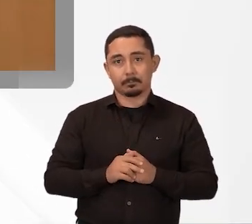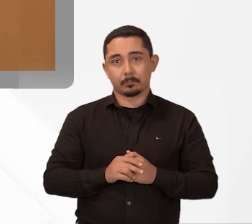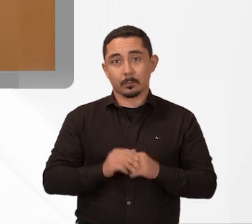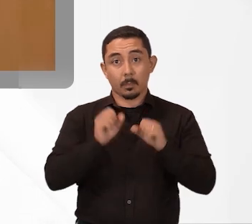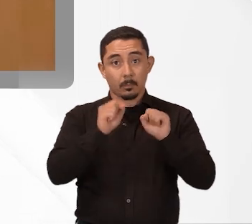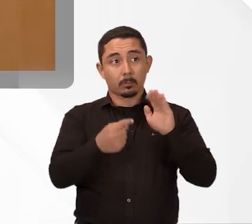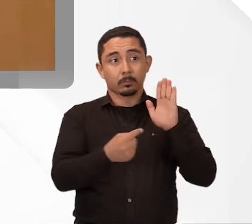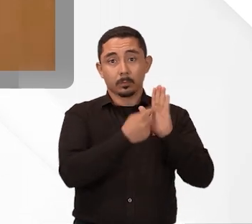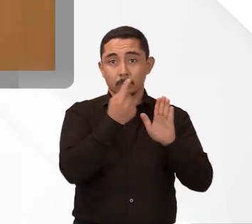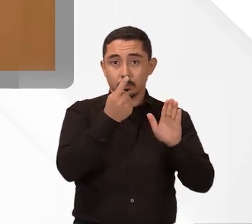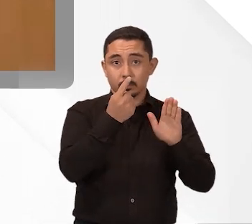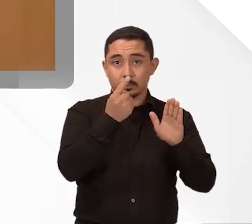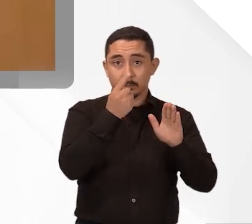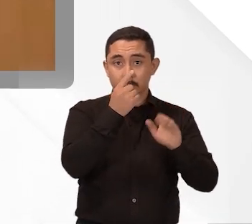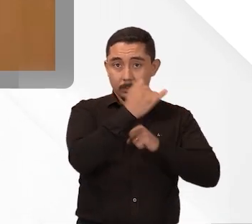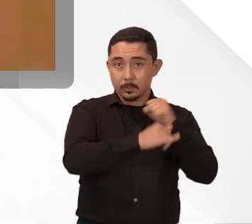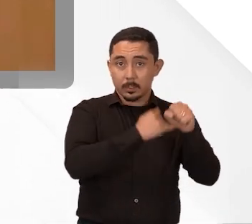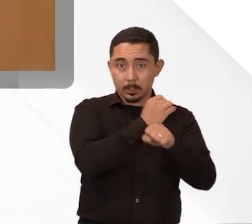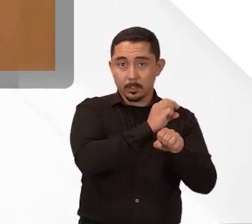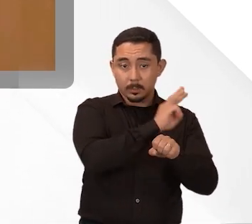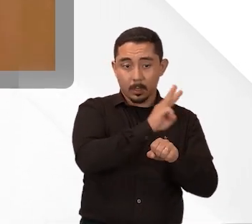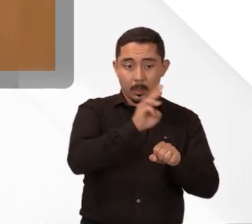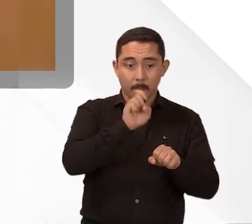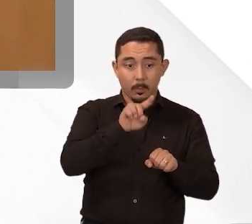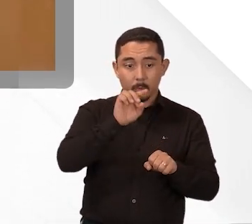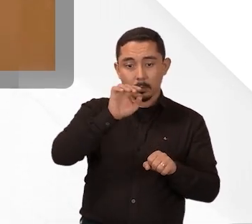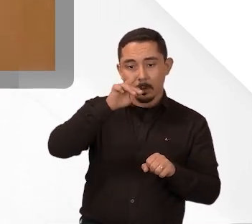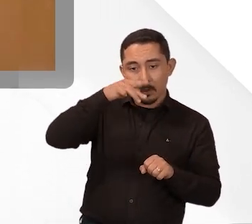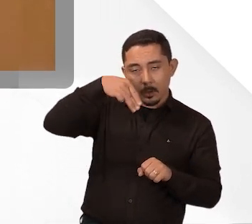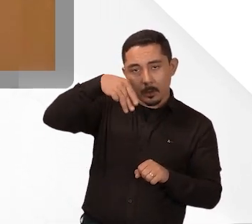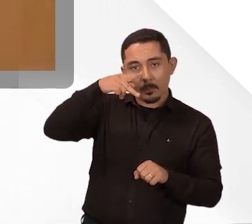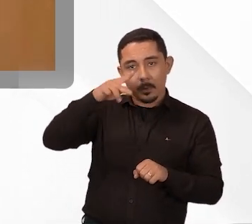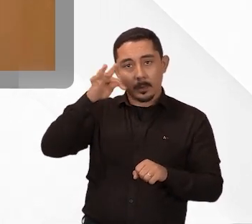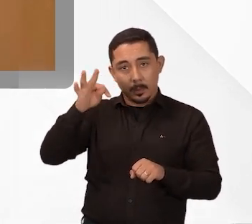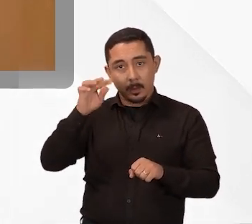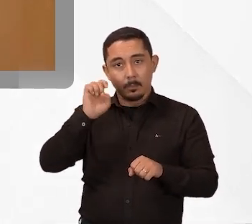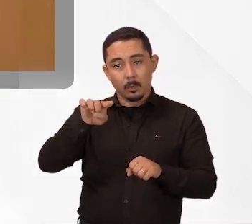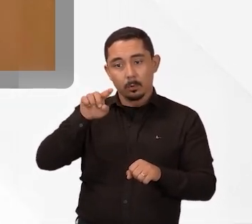Público, a denúncia pode ser feita através do site